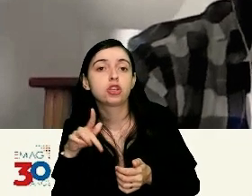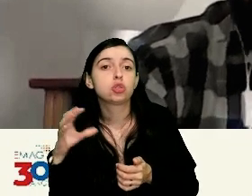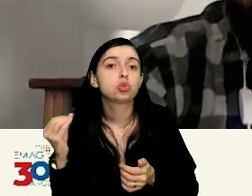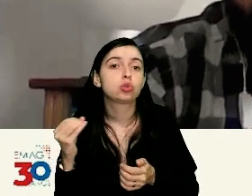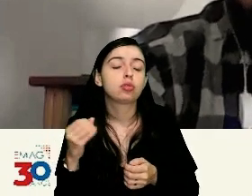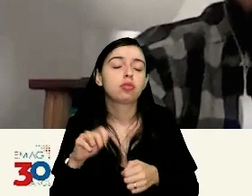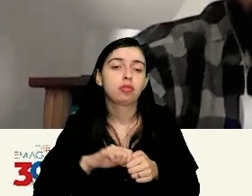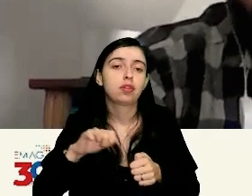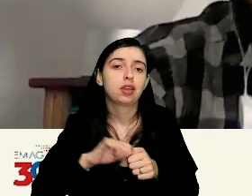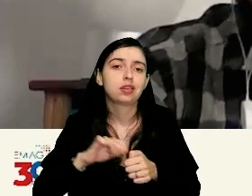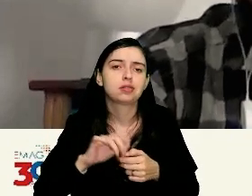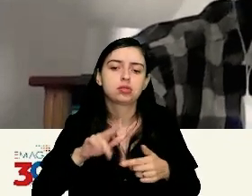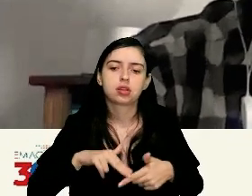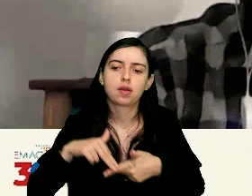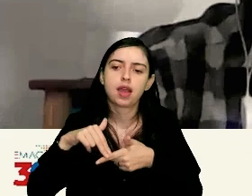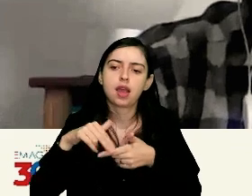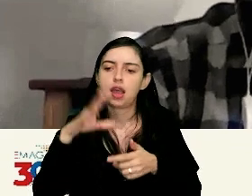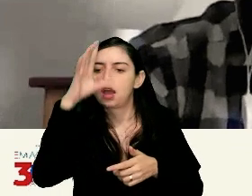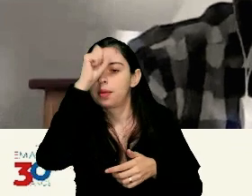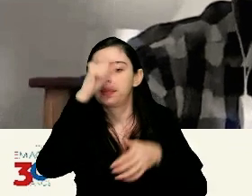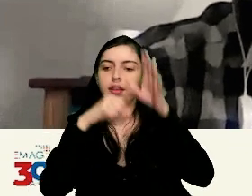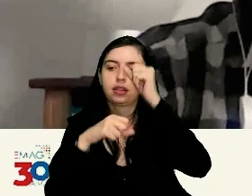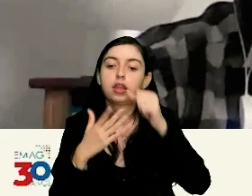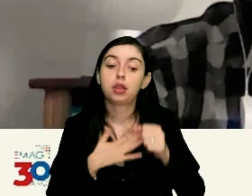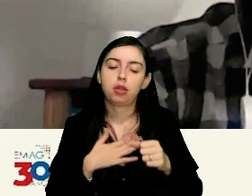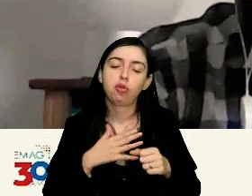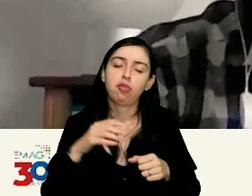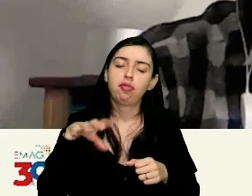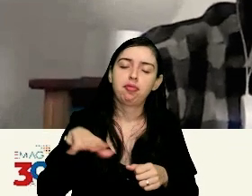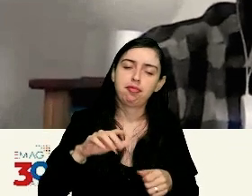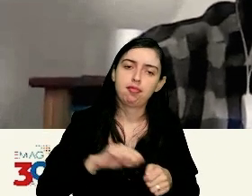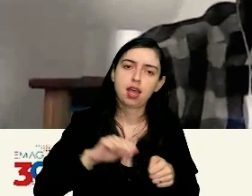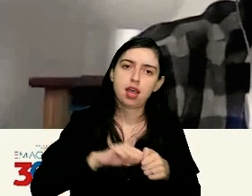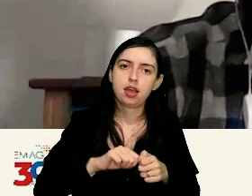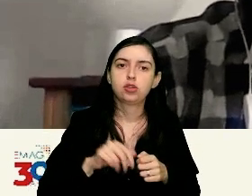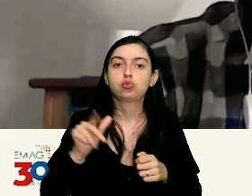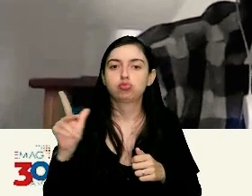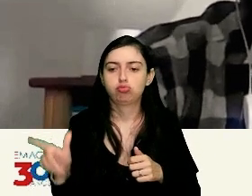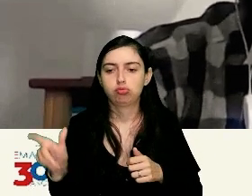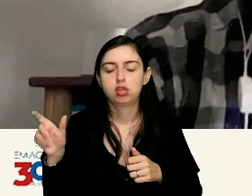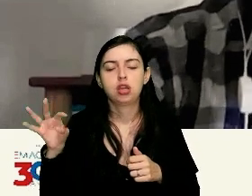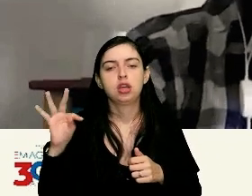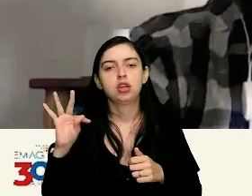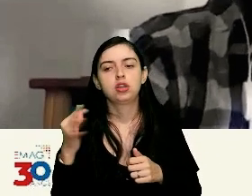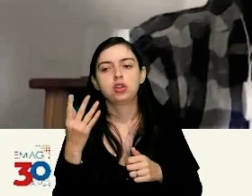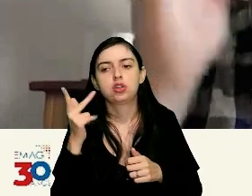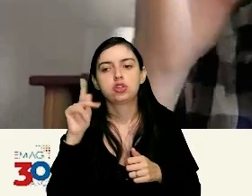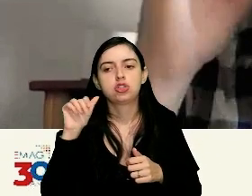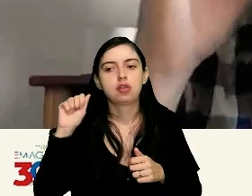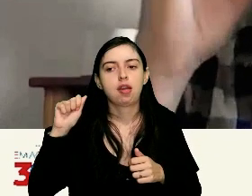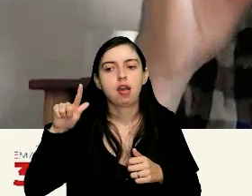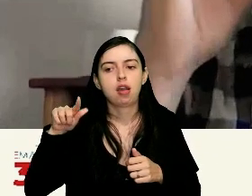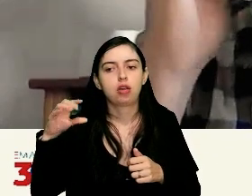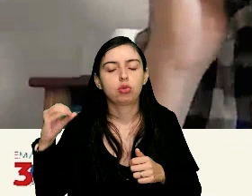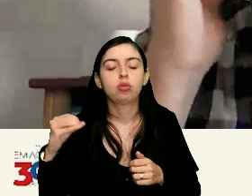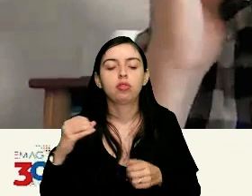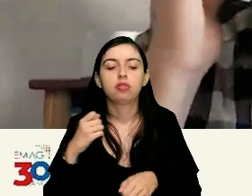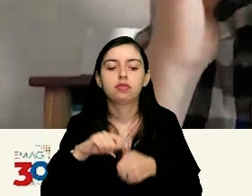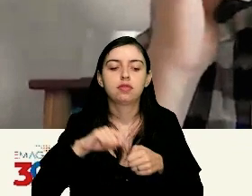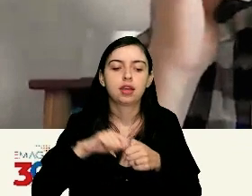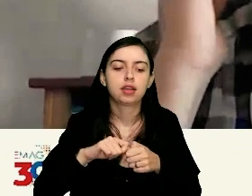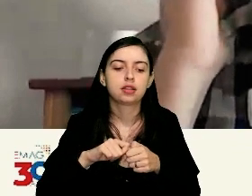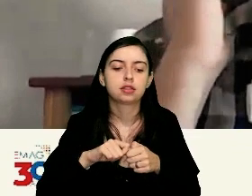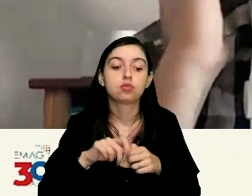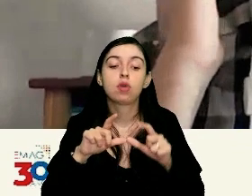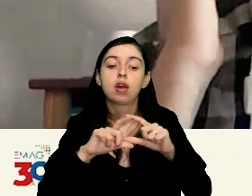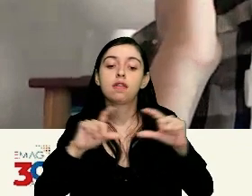disposição de aprender, que é o que eu faço, que é o que o Thiago faz, que na verdade que é o que todos nós devemos fazer, porque é isso, né? Tem uma frase do Paulo Freire que eu gosto muito, né? Quando